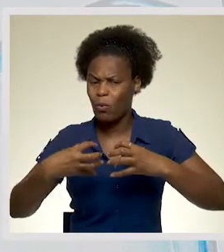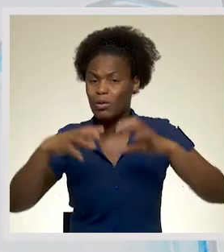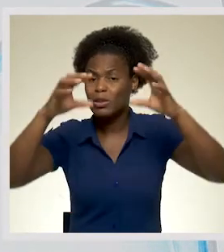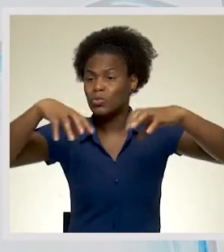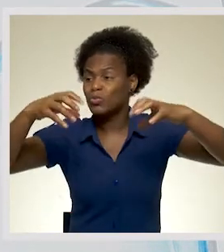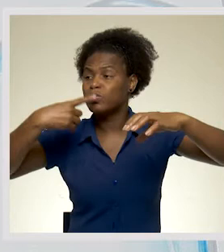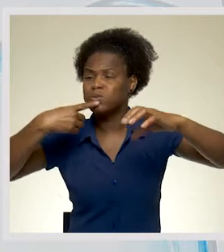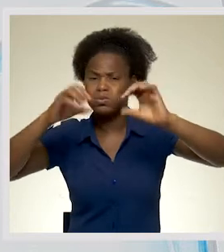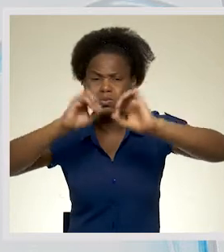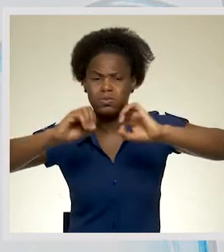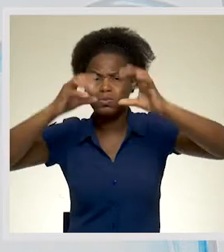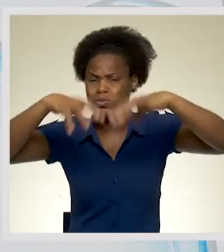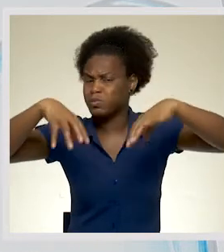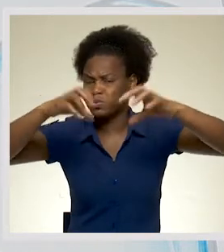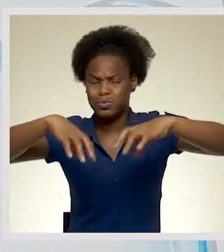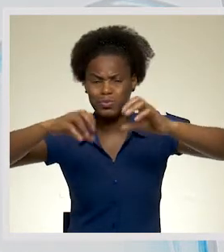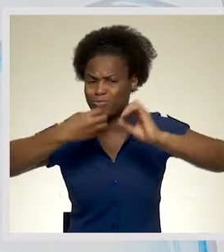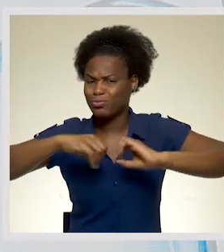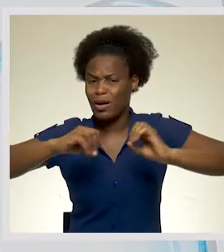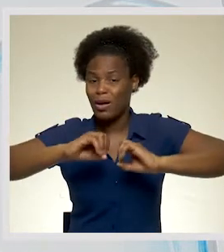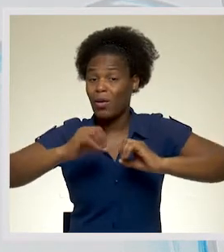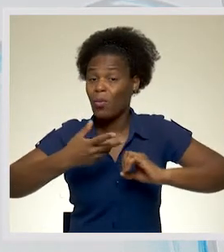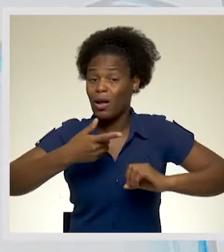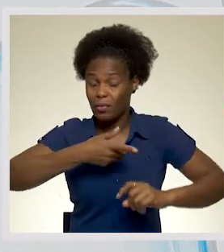chuva. Quando houver uma chuva,